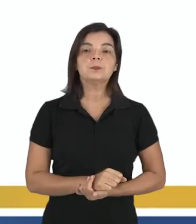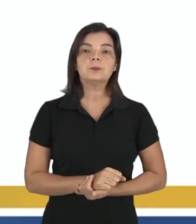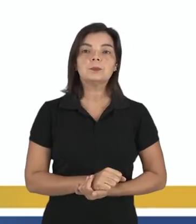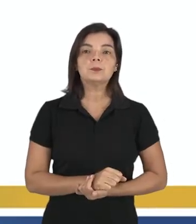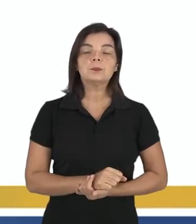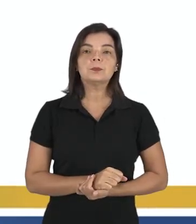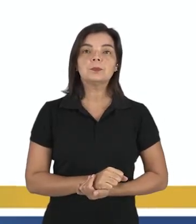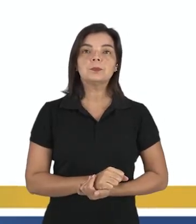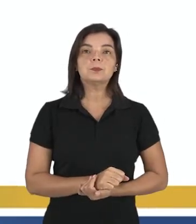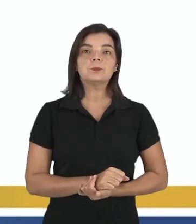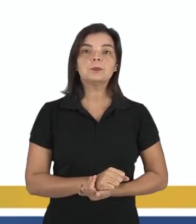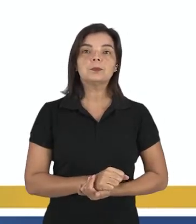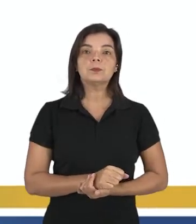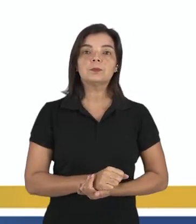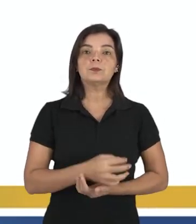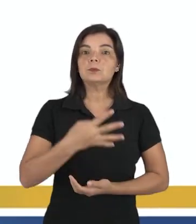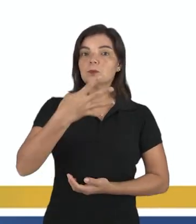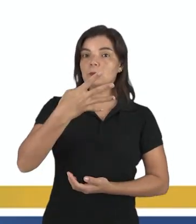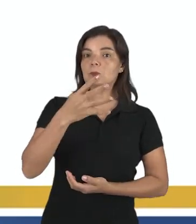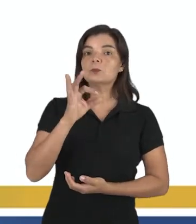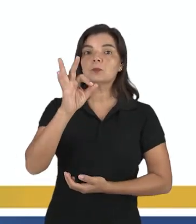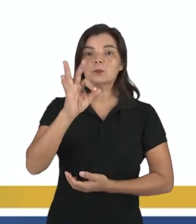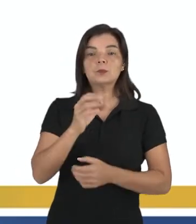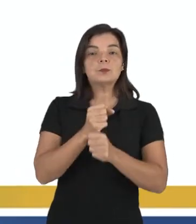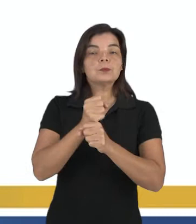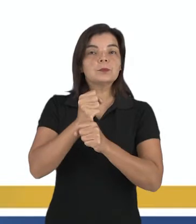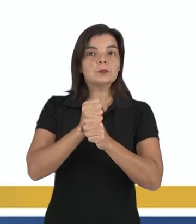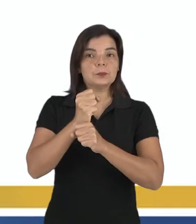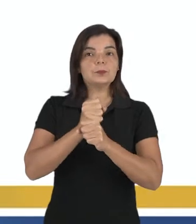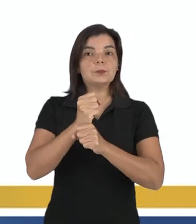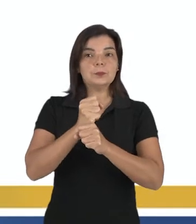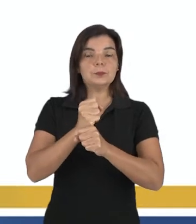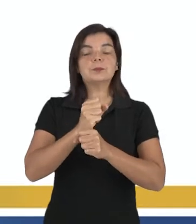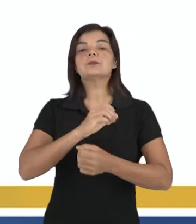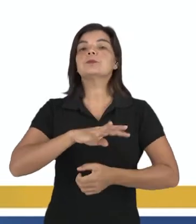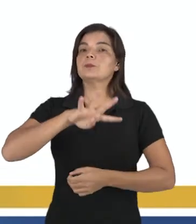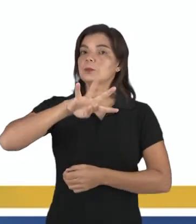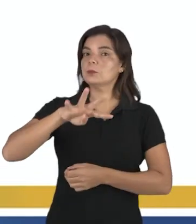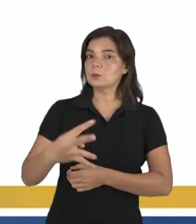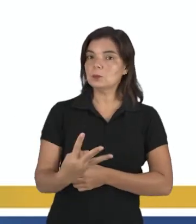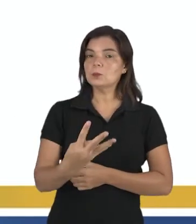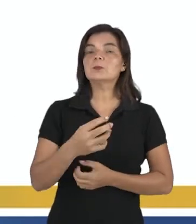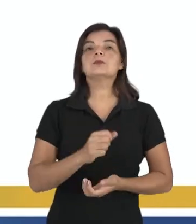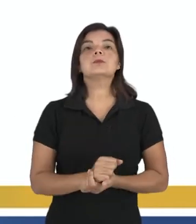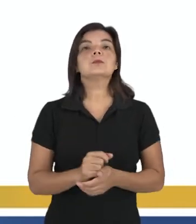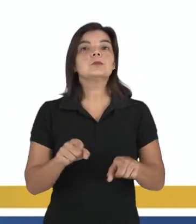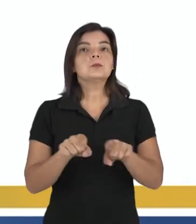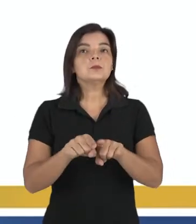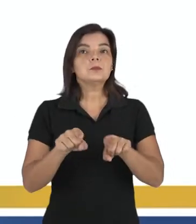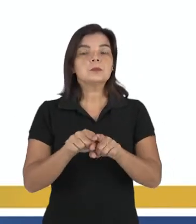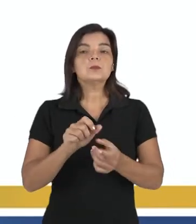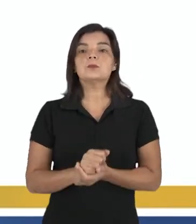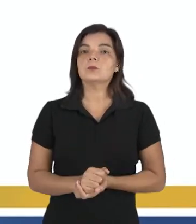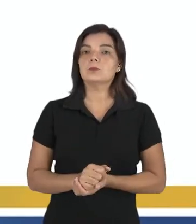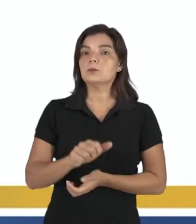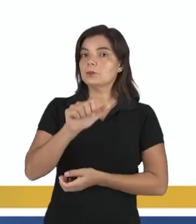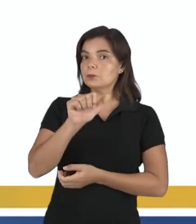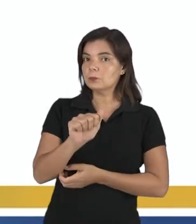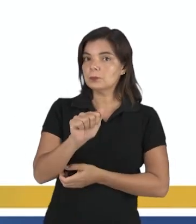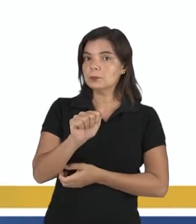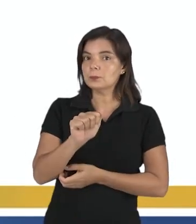Os 4% ao ano, que ela é dada em 4.000, será o nosso coeficiente